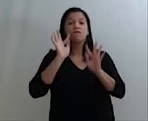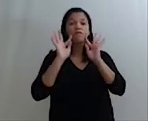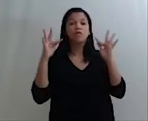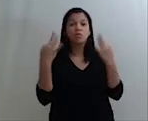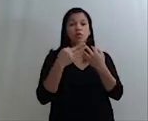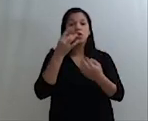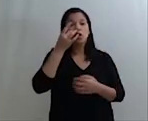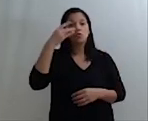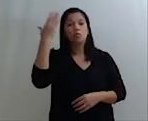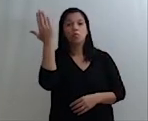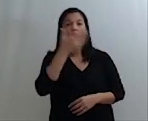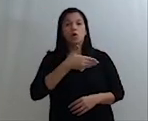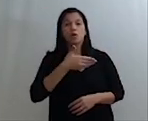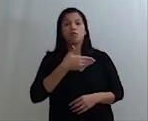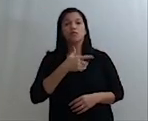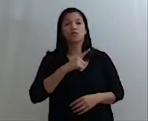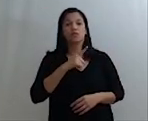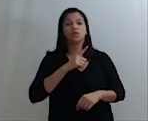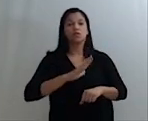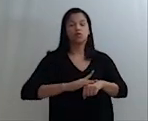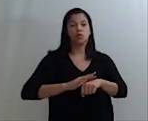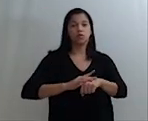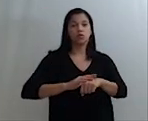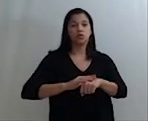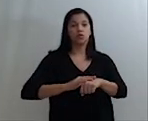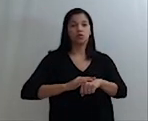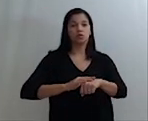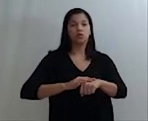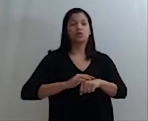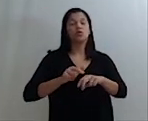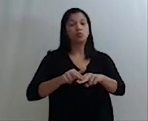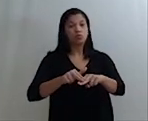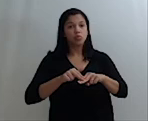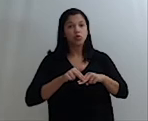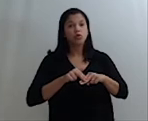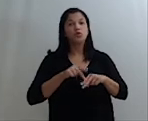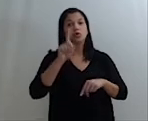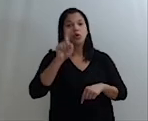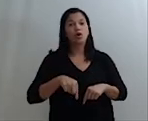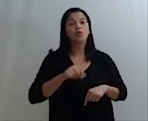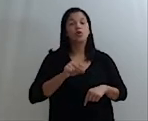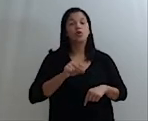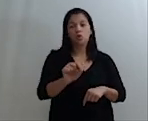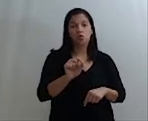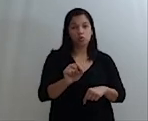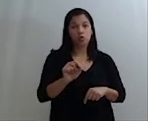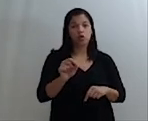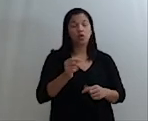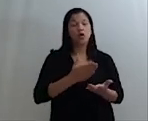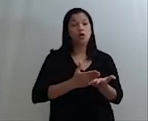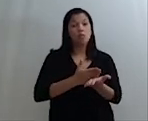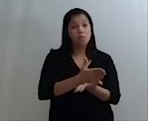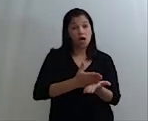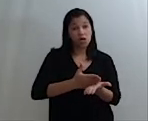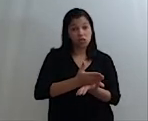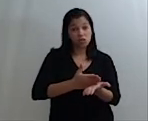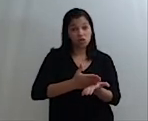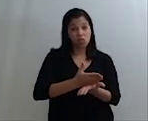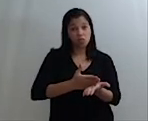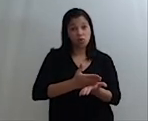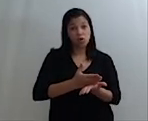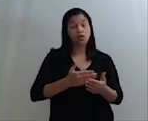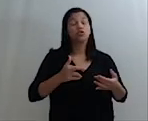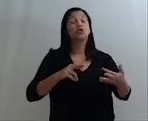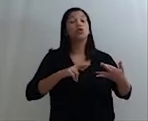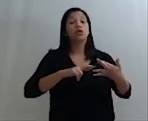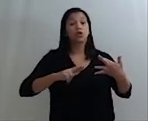eh adoecidos então o encaminhamento É no sentido de prover parcialmente o recurso ordinário para permitir